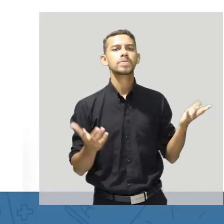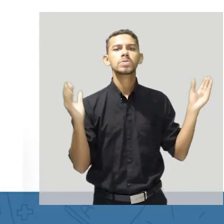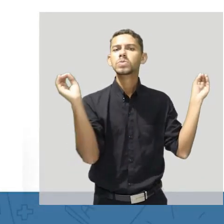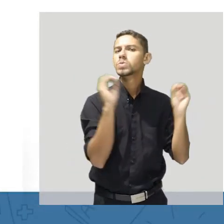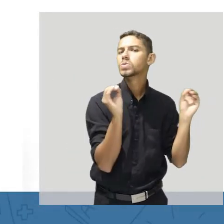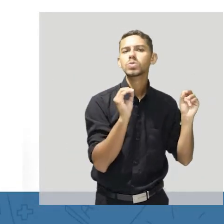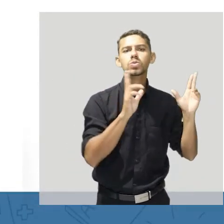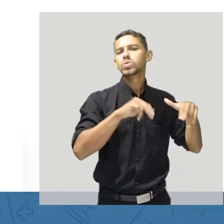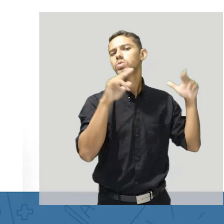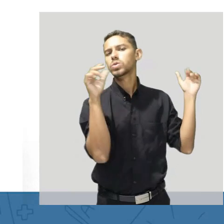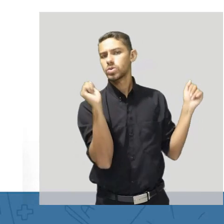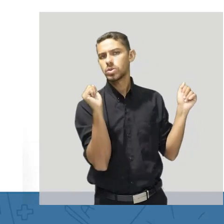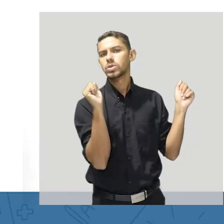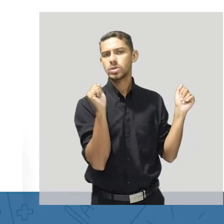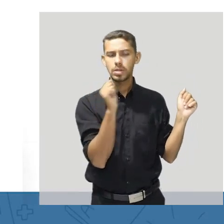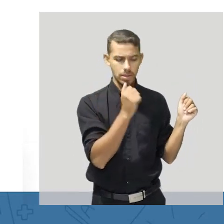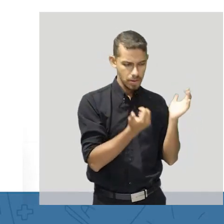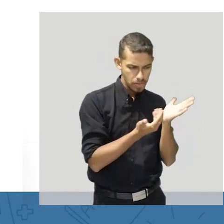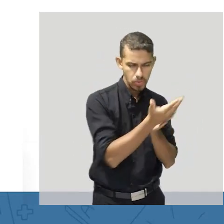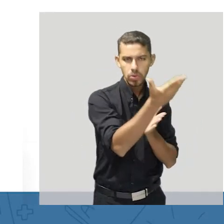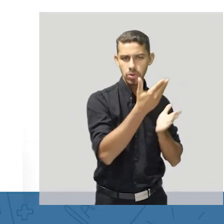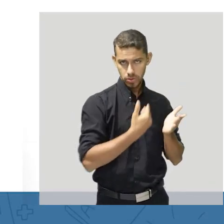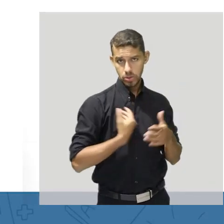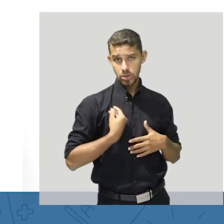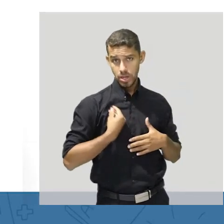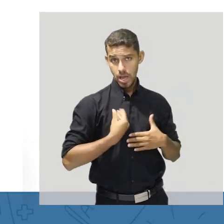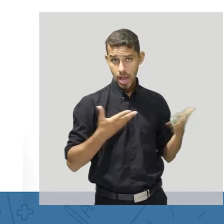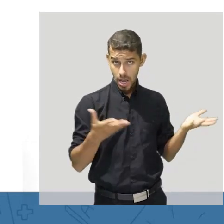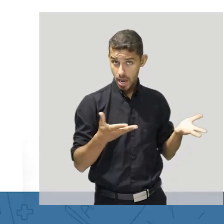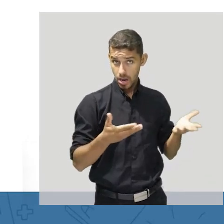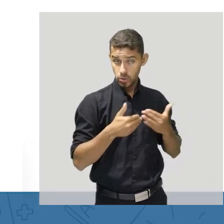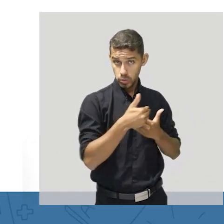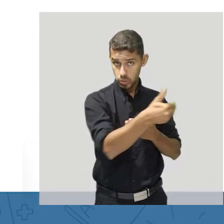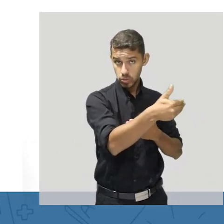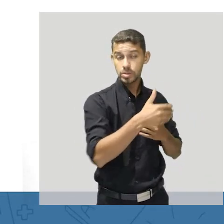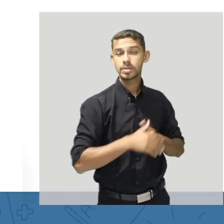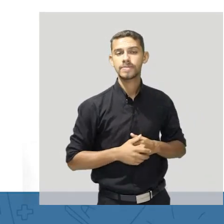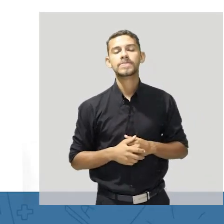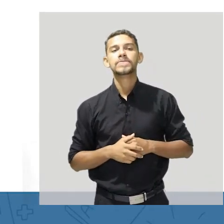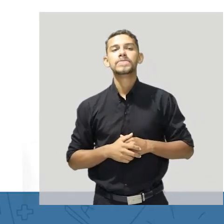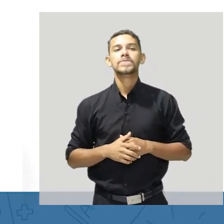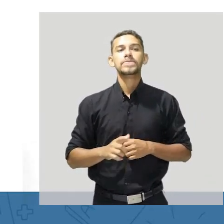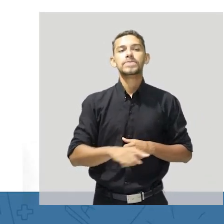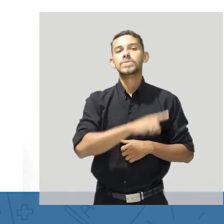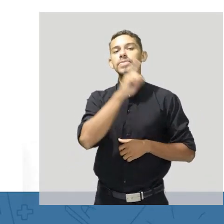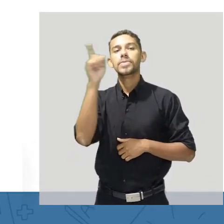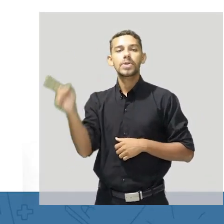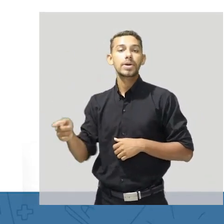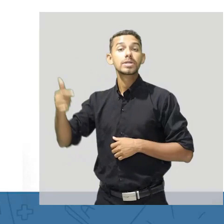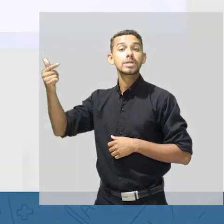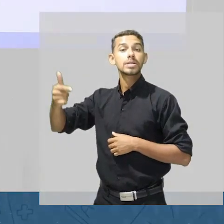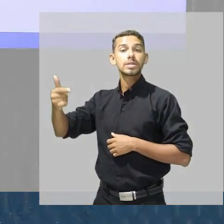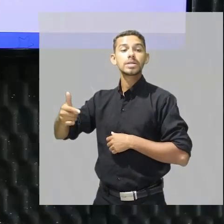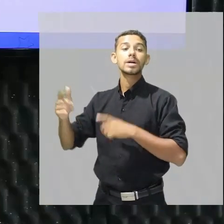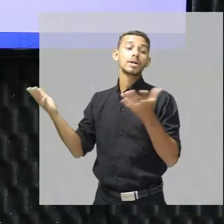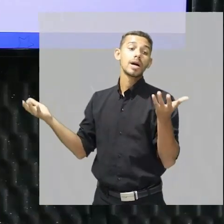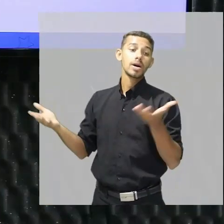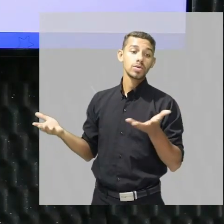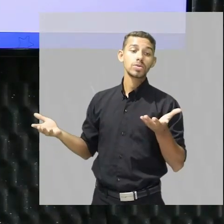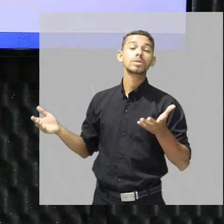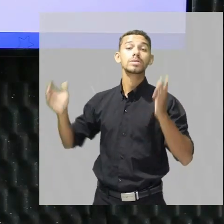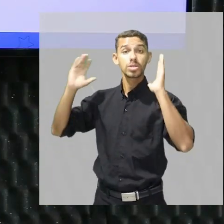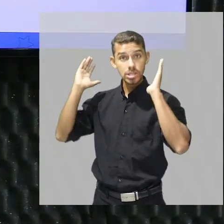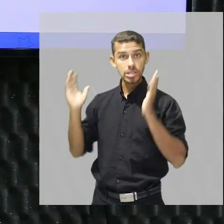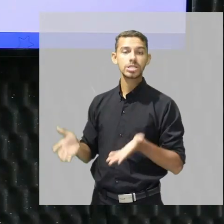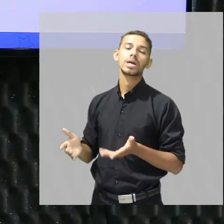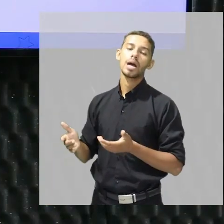foi colonizado, né? Nós temos a colonização de um ambiente que nunca foi colonizado. Na sucessão secundária, o ambiente ele